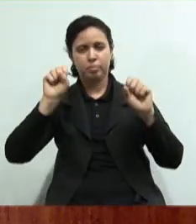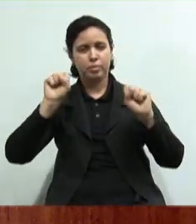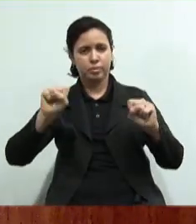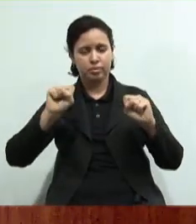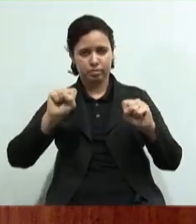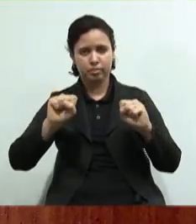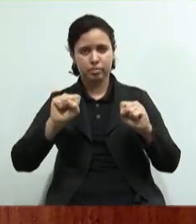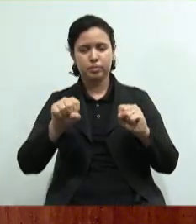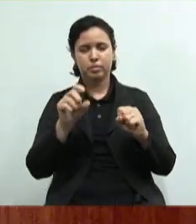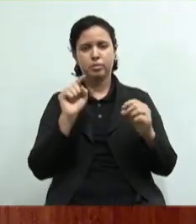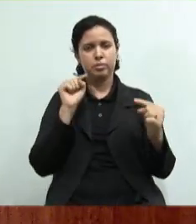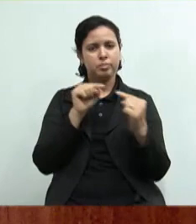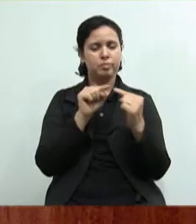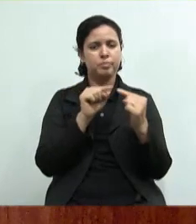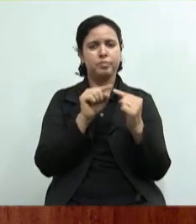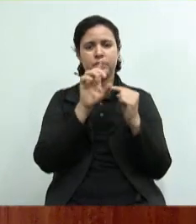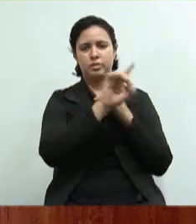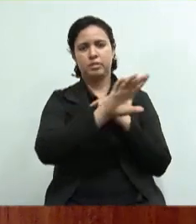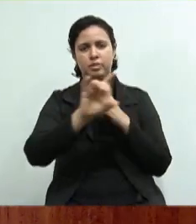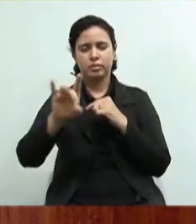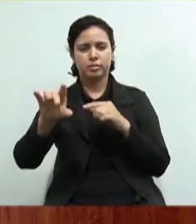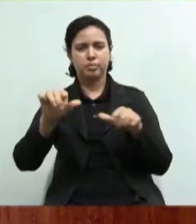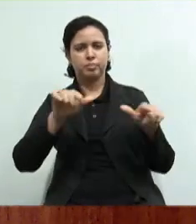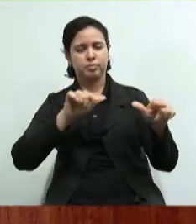Pode-se, porém, aplicá-lo a cada atividade.